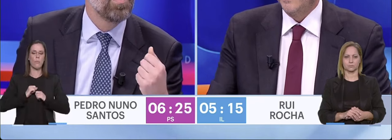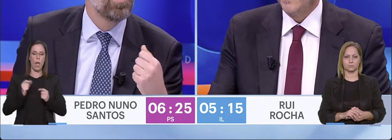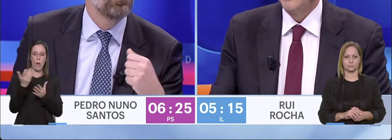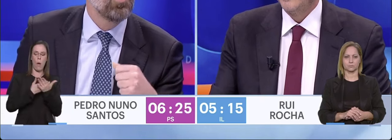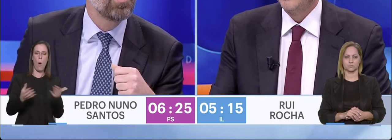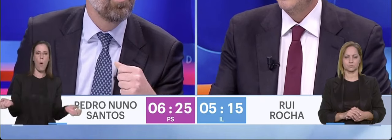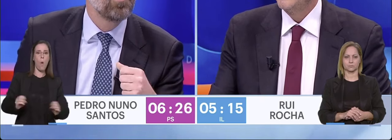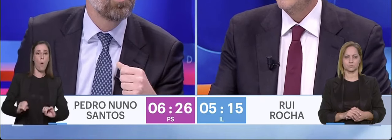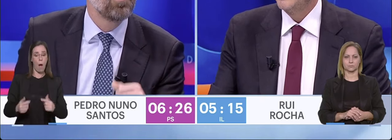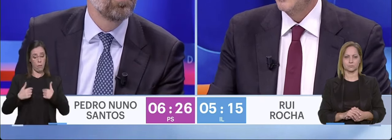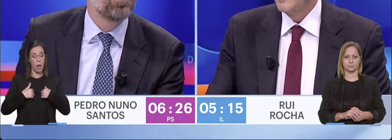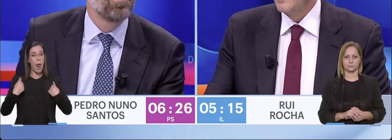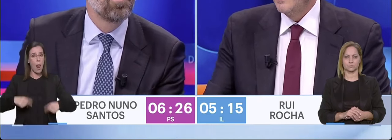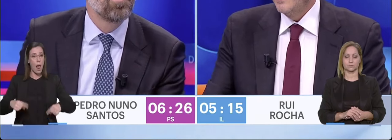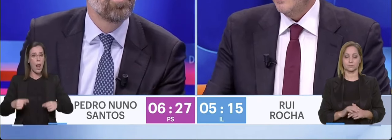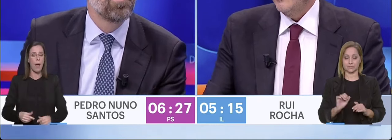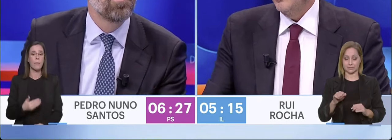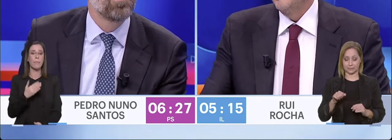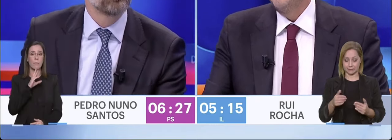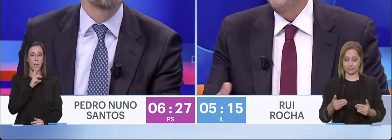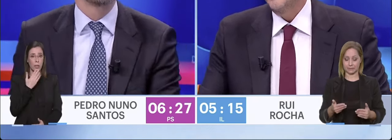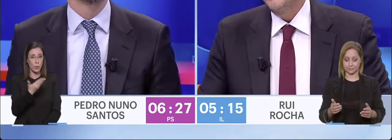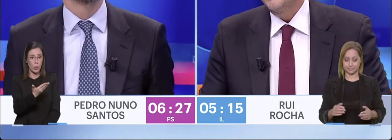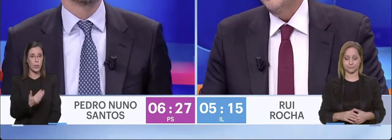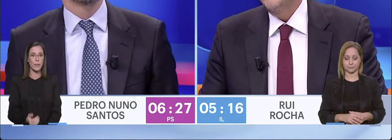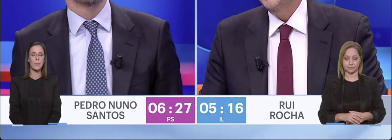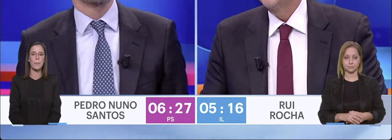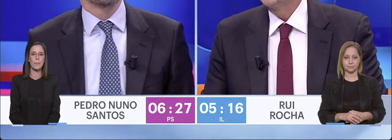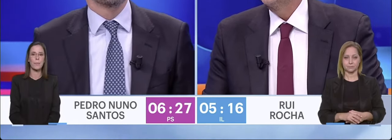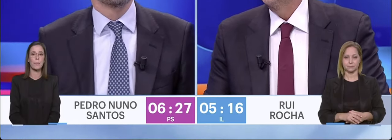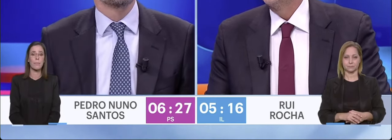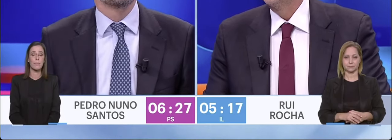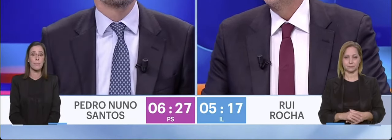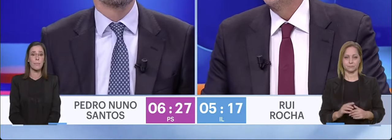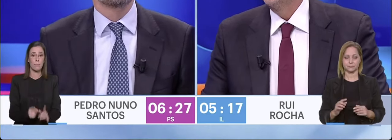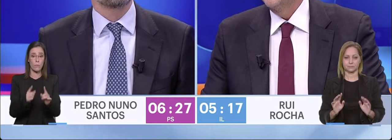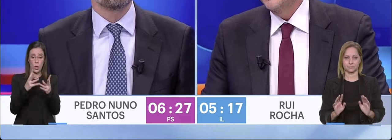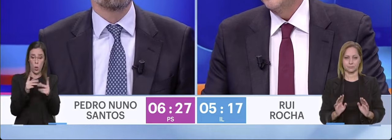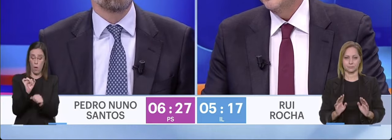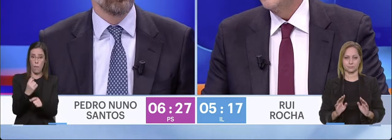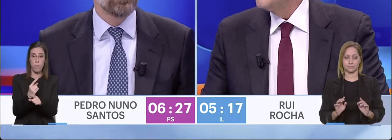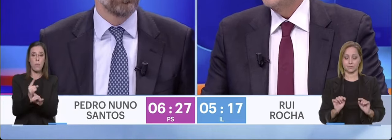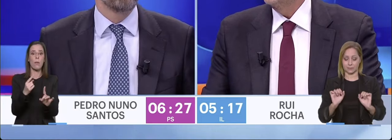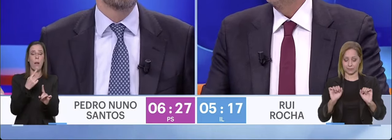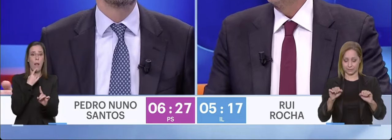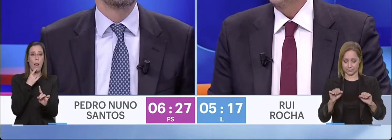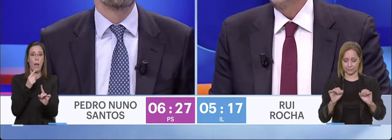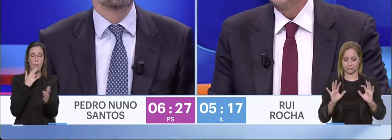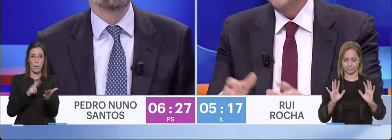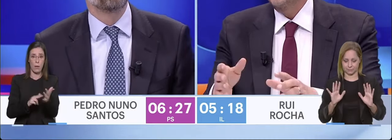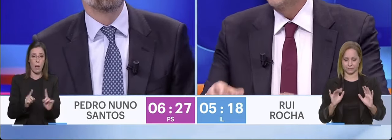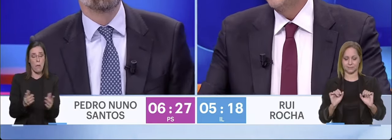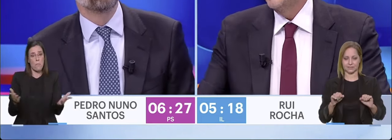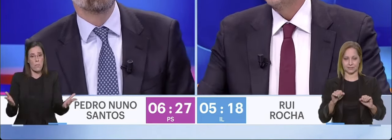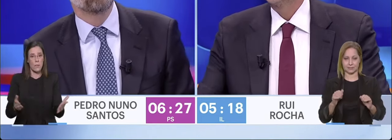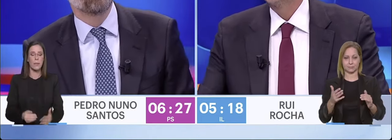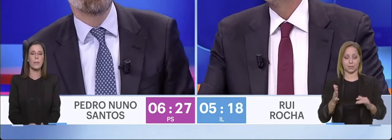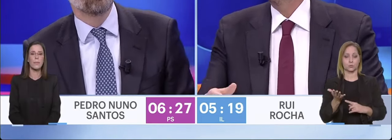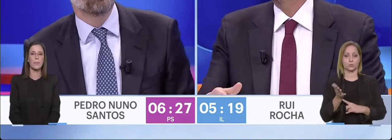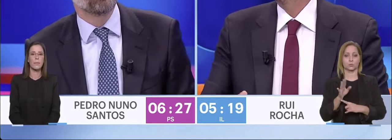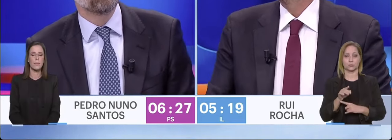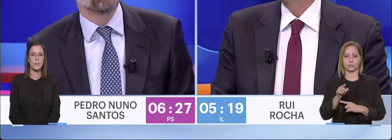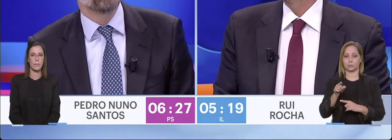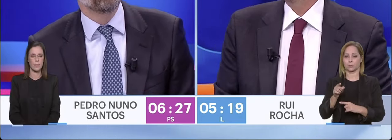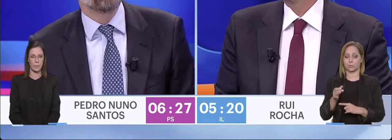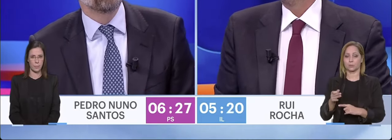economia nós temos faz favor de responder o nós temos até e das suas contas também porque ISO não é verdade sim sim mas por exemplo o Pedro